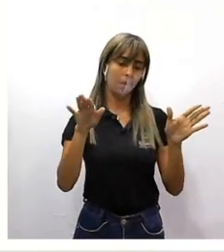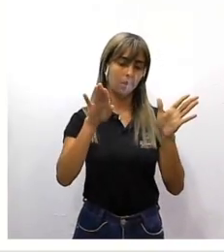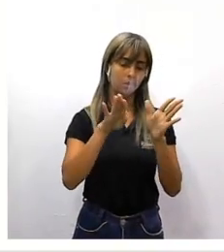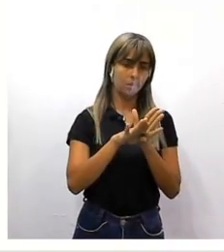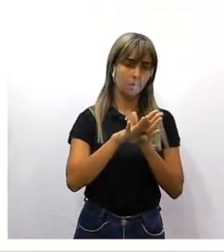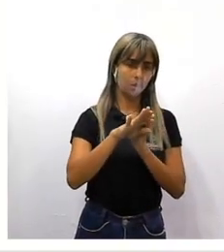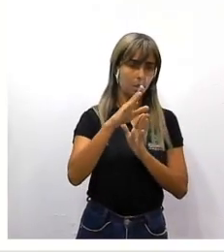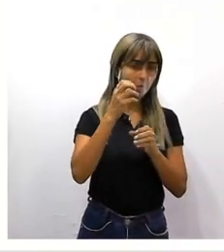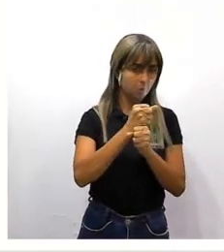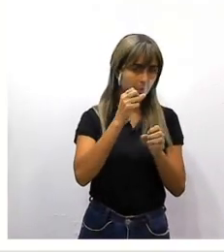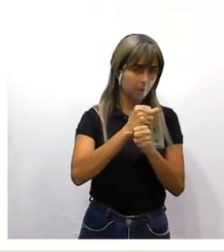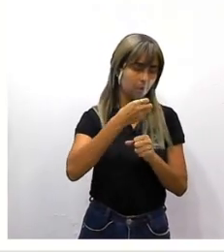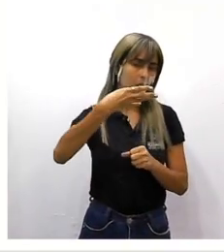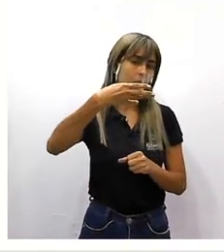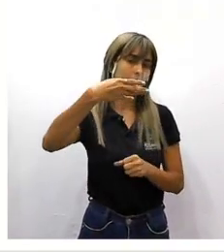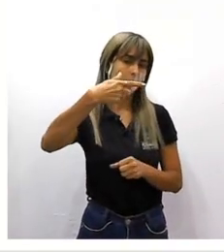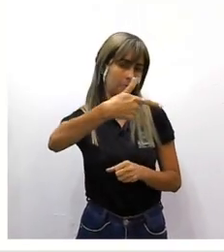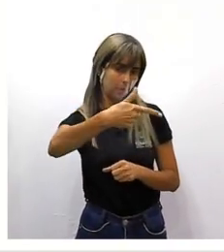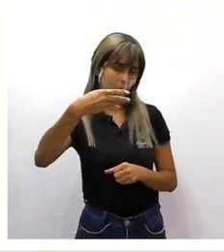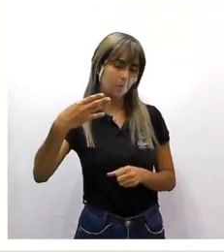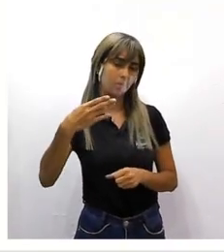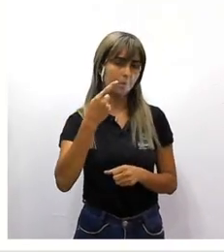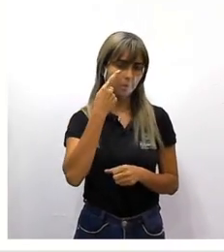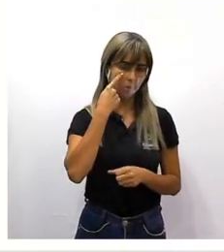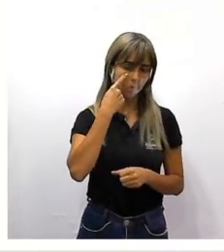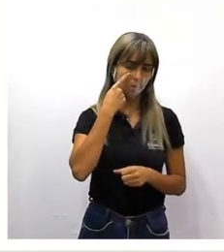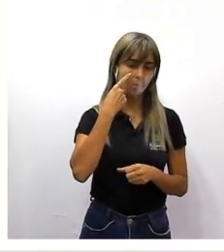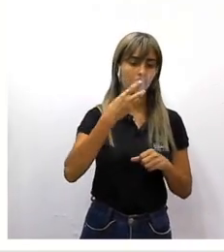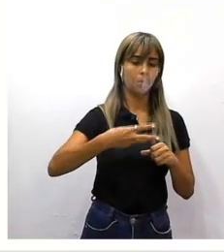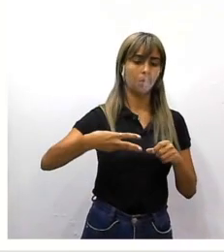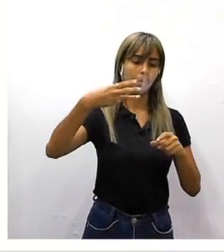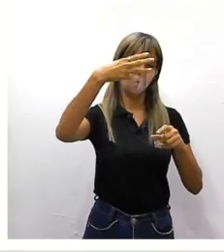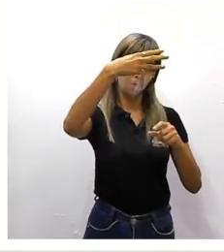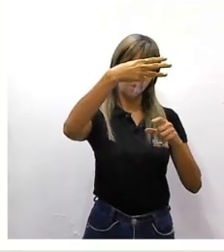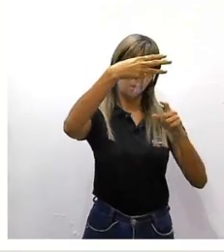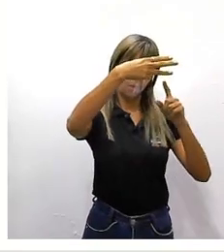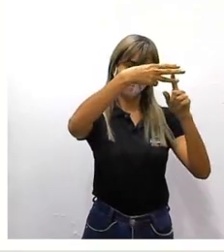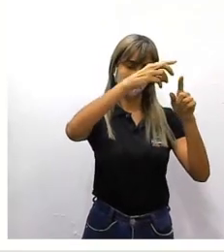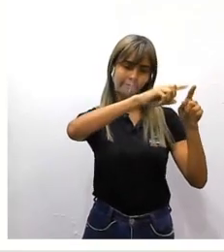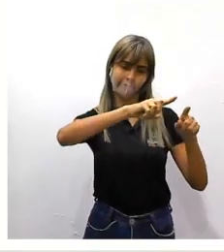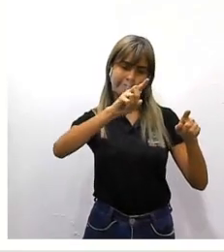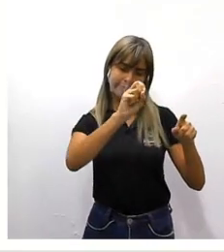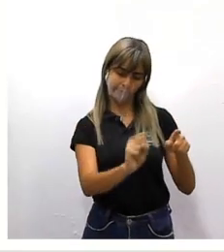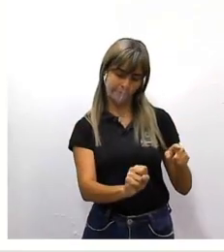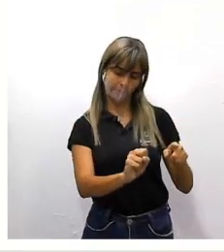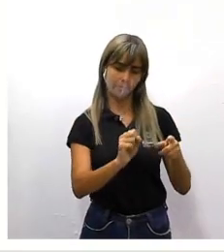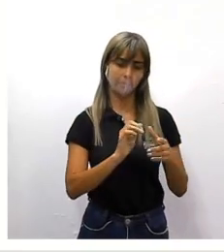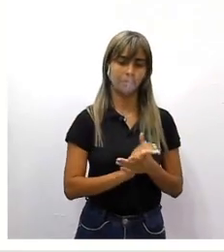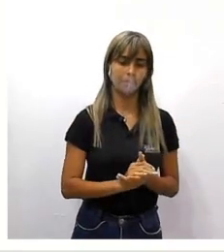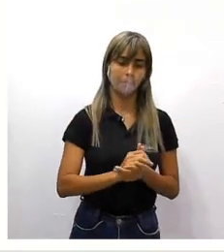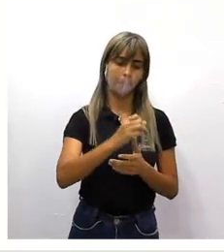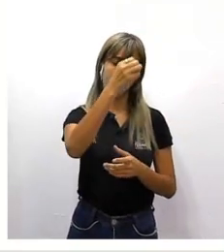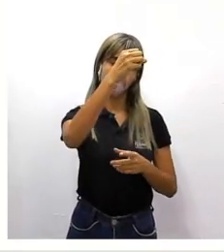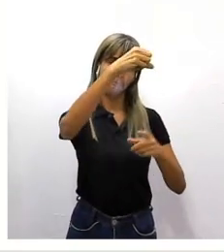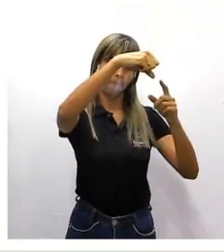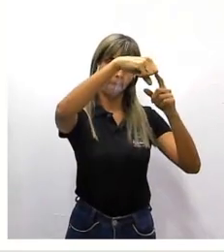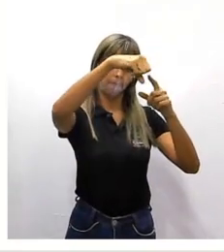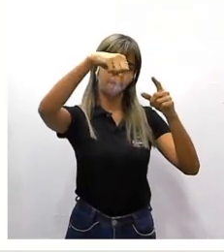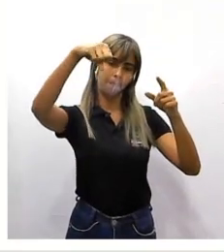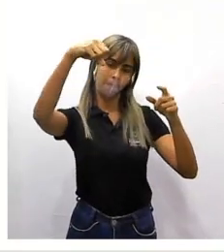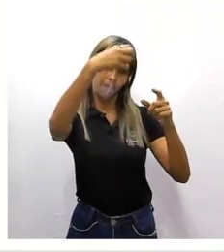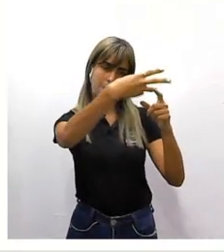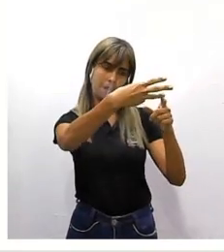24, multiplicou por quanto? Massa, você já viu que multiplicou por 3. Então, de cima também vai ser por 3. 3 vezes 3,